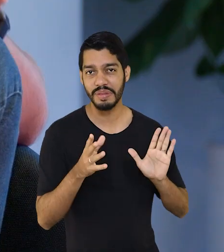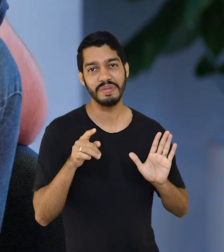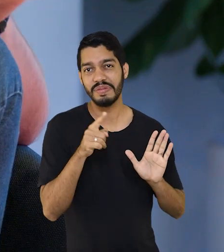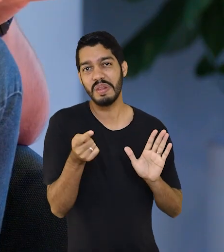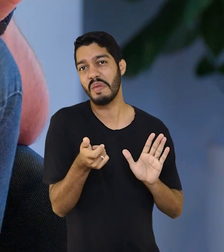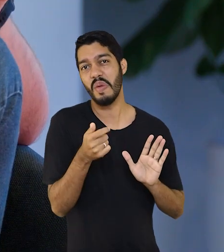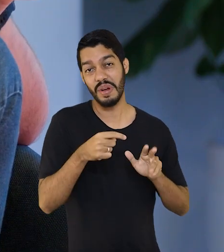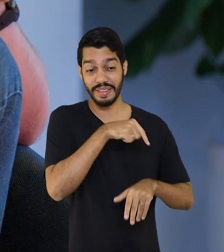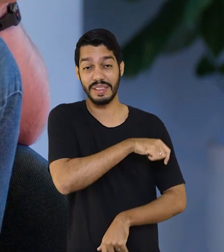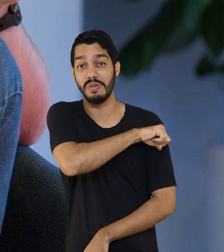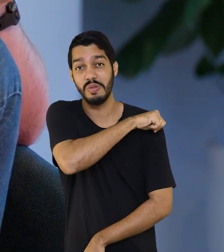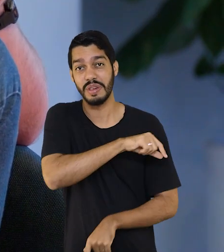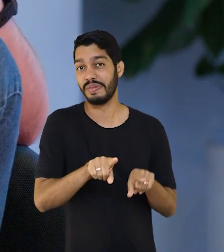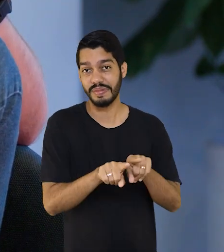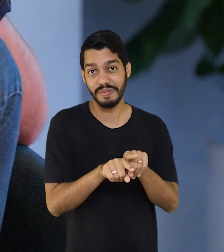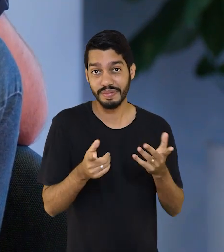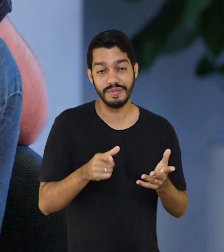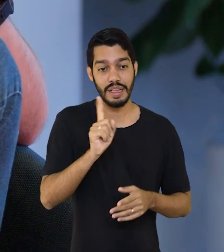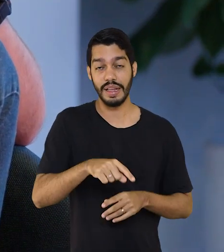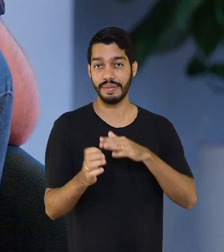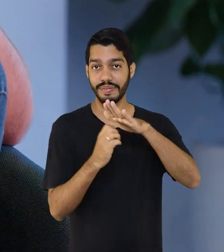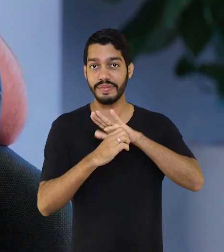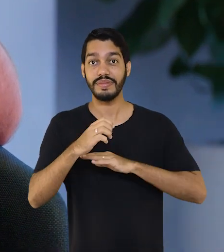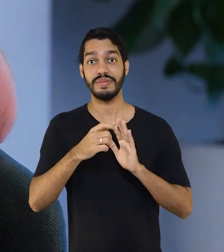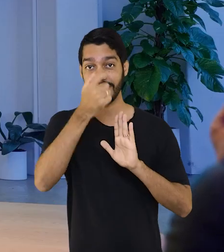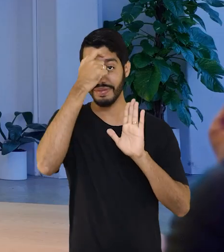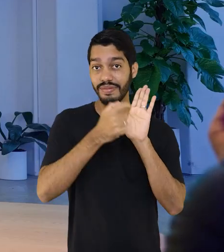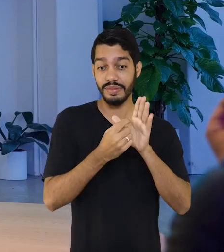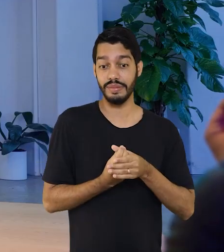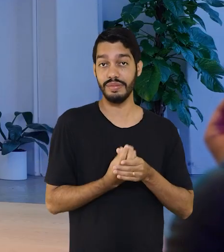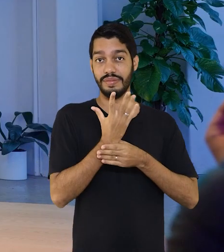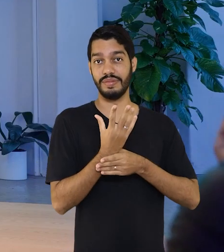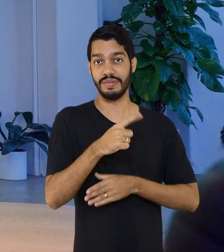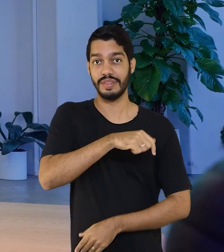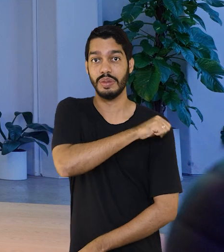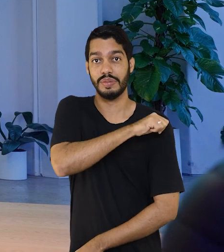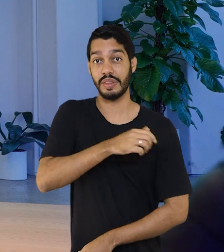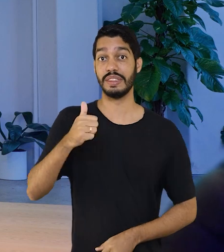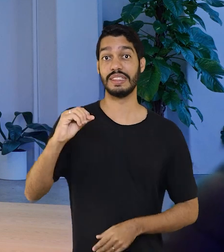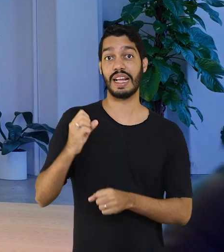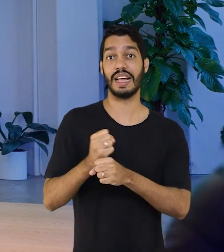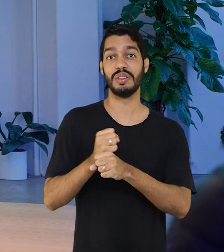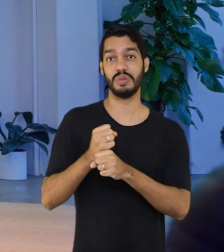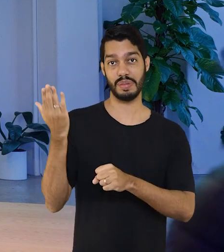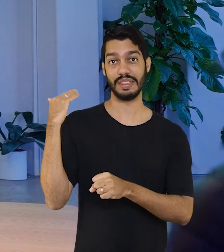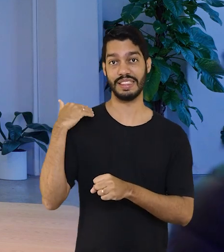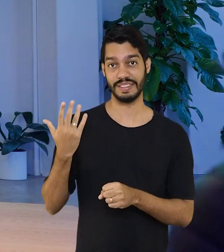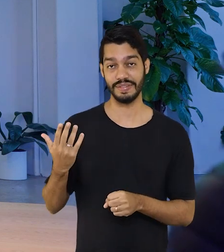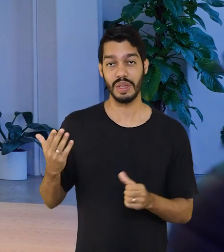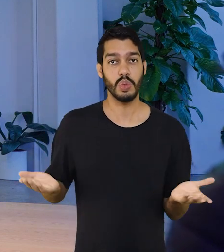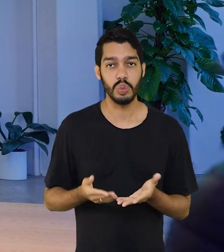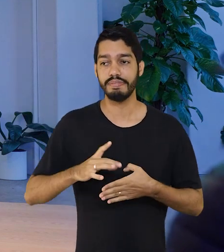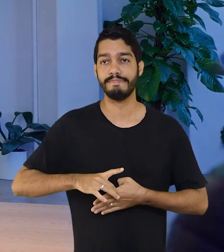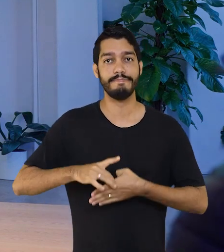Pouco conhecido, principalmente aqui no Rio. Você vê que loucura, uma empresa de inteligência artificial que nasceu no Rio há 10 anos atrás,